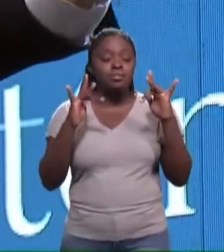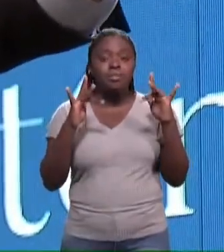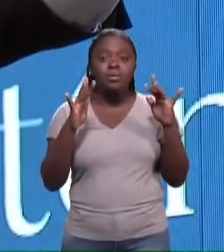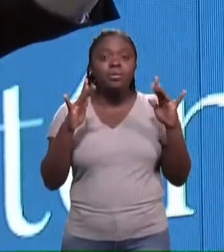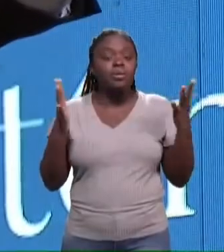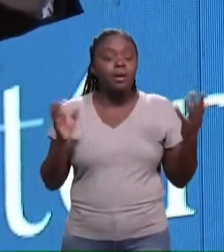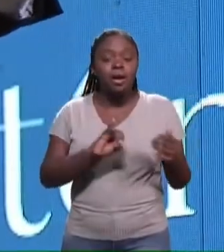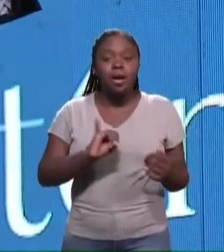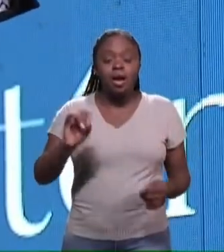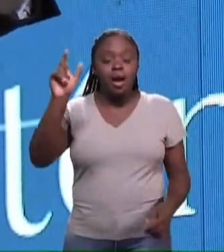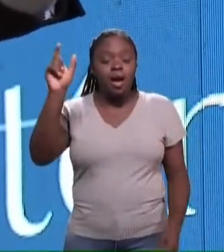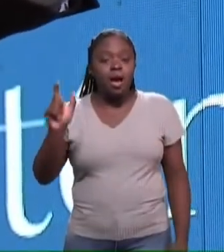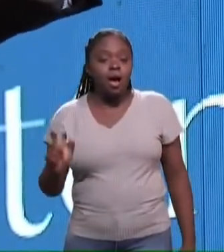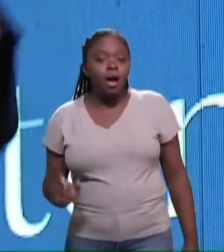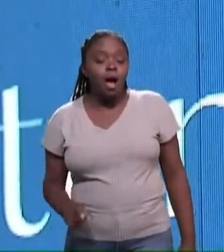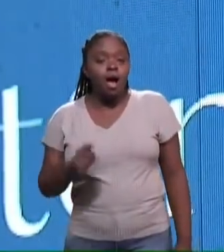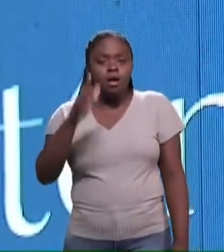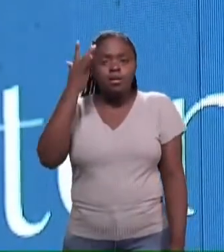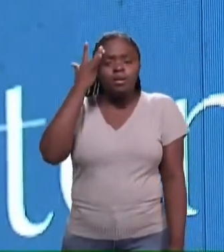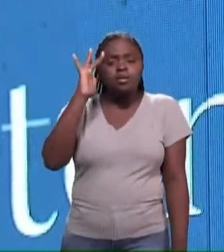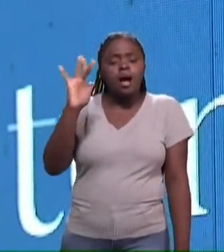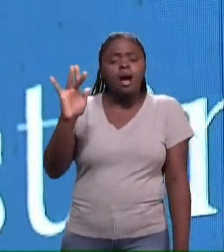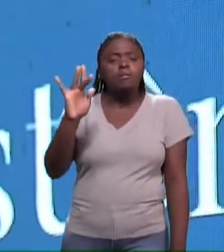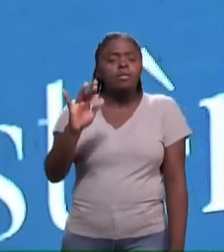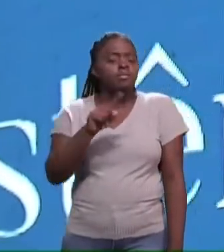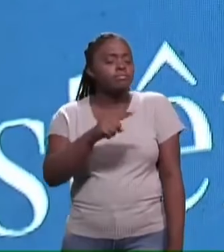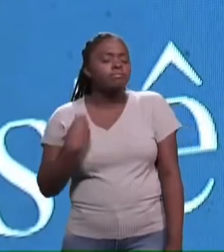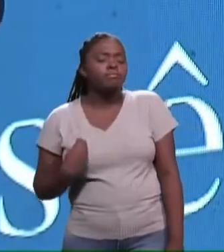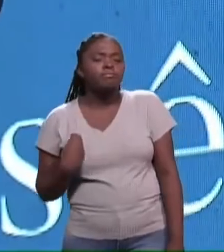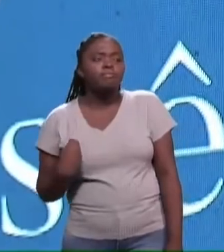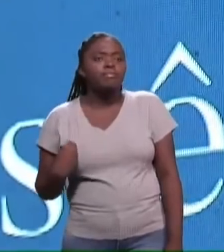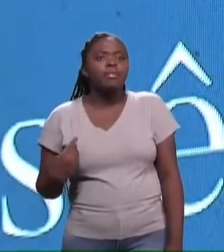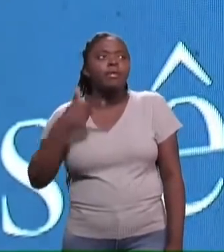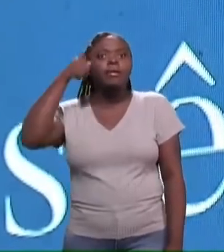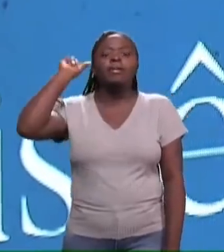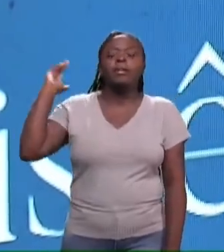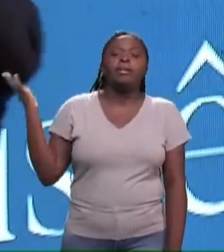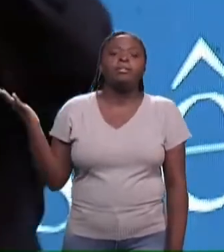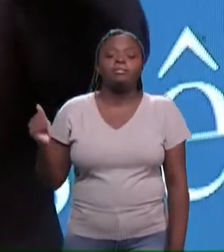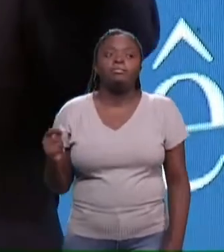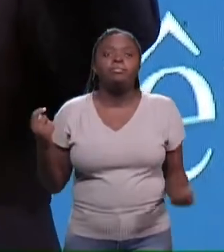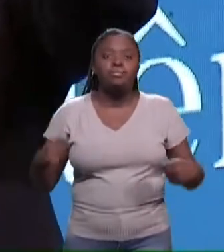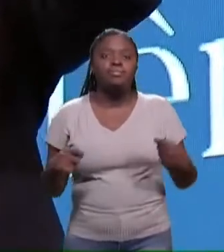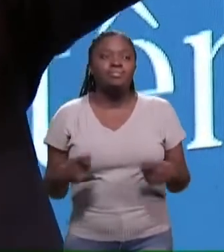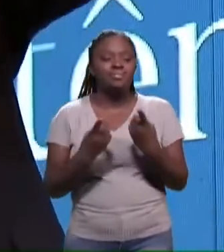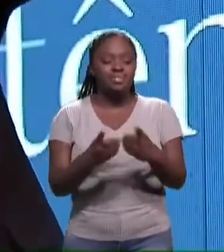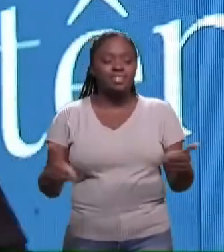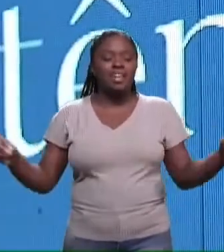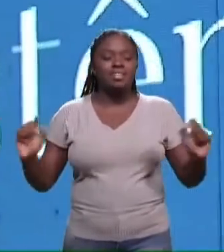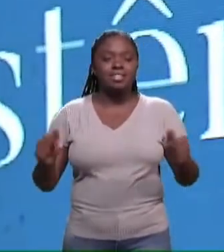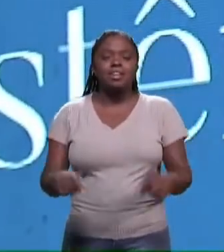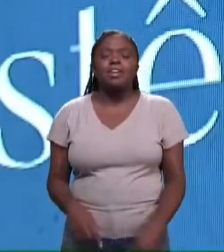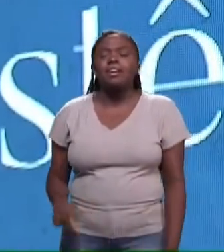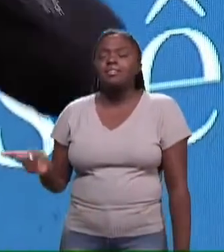Deus do céu. Essa pessoa nem... Você nem sabia que esse idiota existia outro dia. É motivo para você fazer um churrasco.